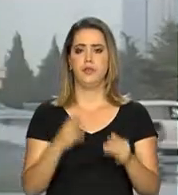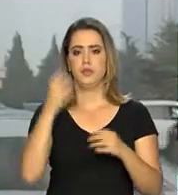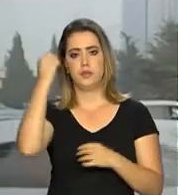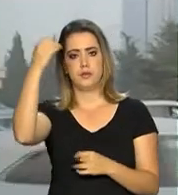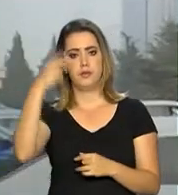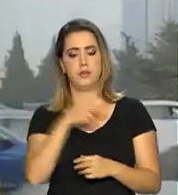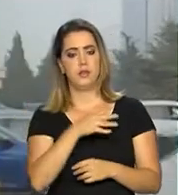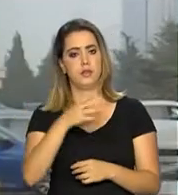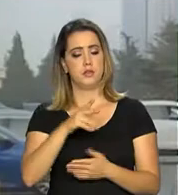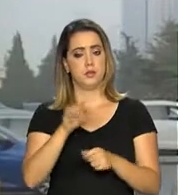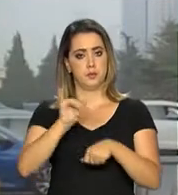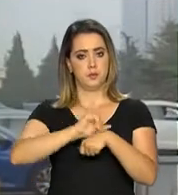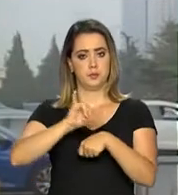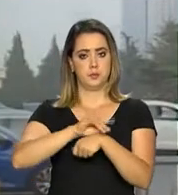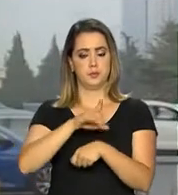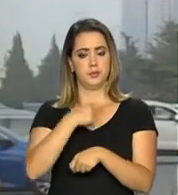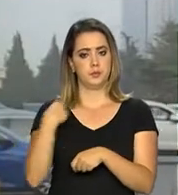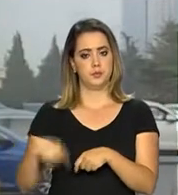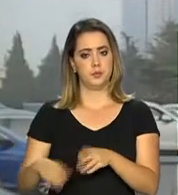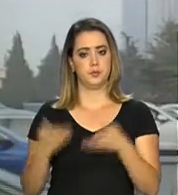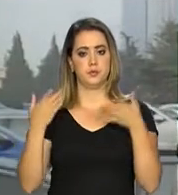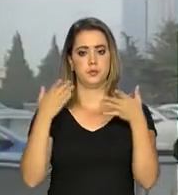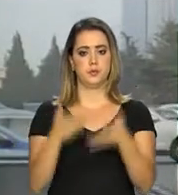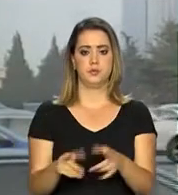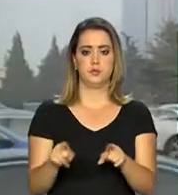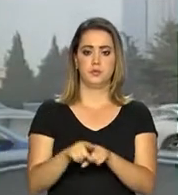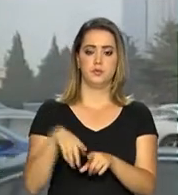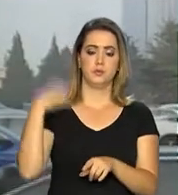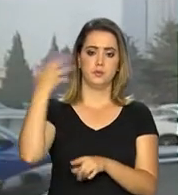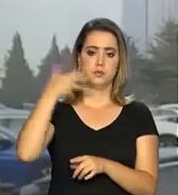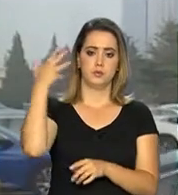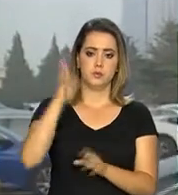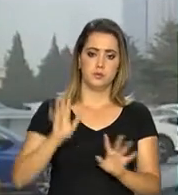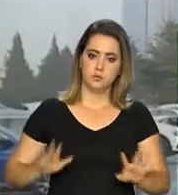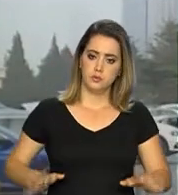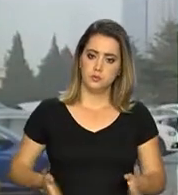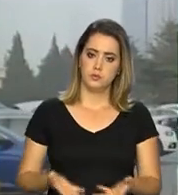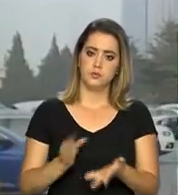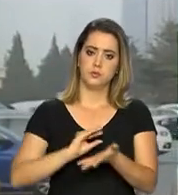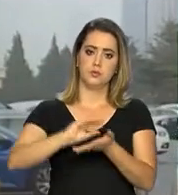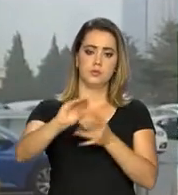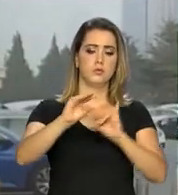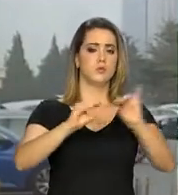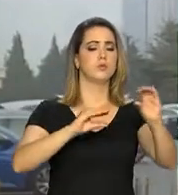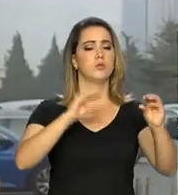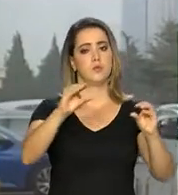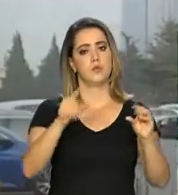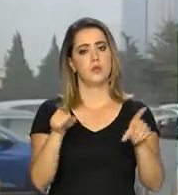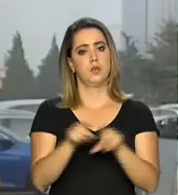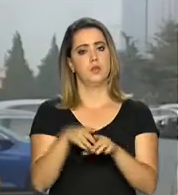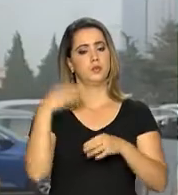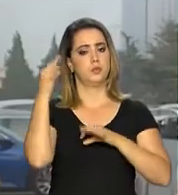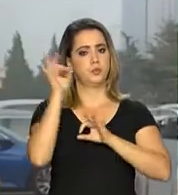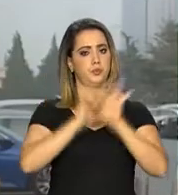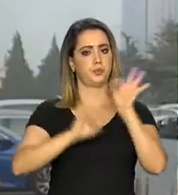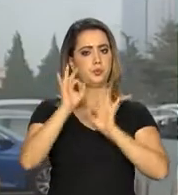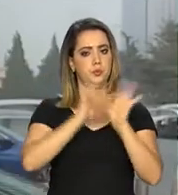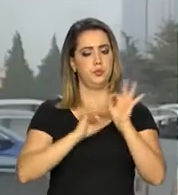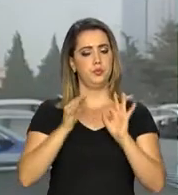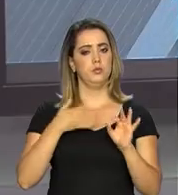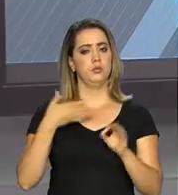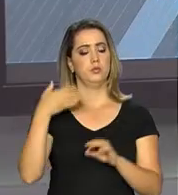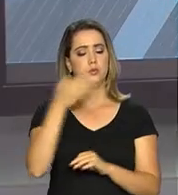capital chinesa, o presidente Temer participa de um seminário de promoção de investimentos organizado pelo governo